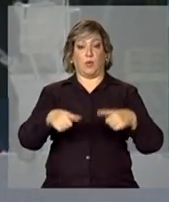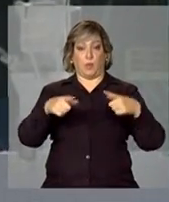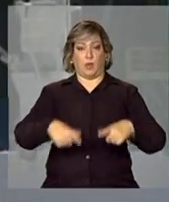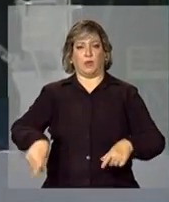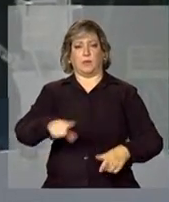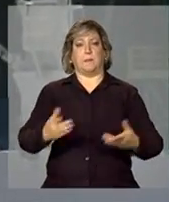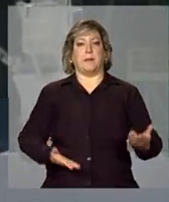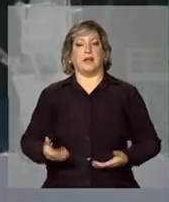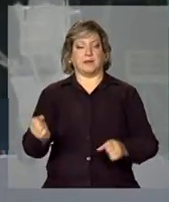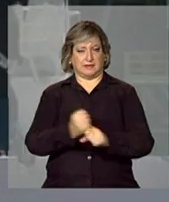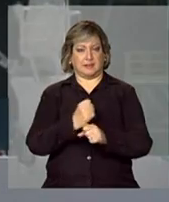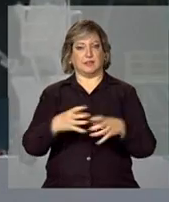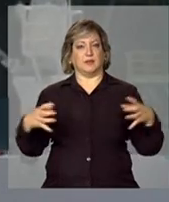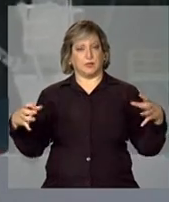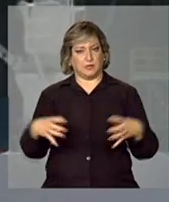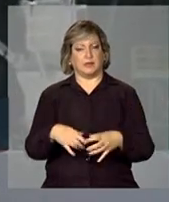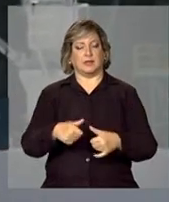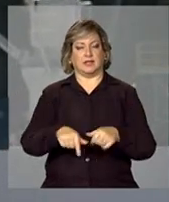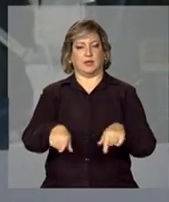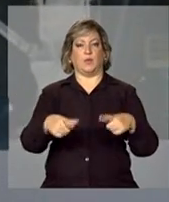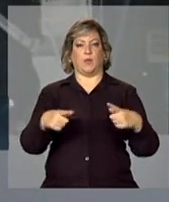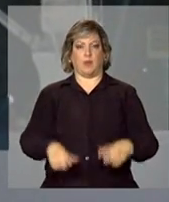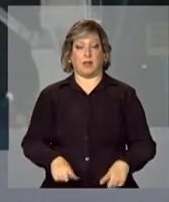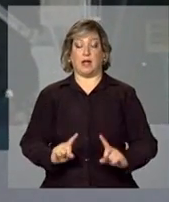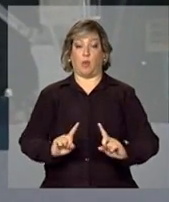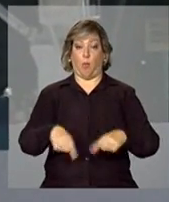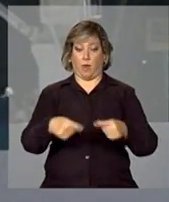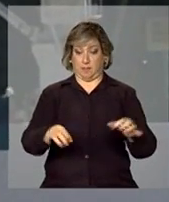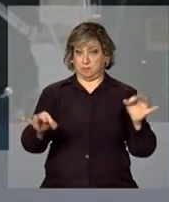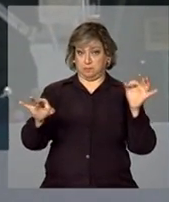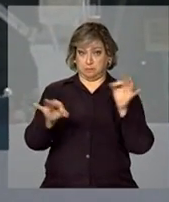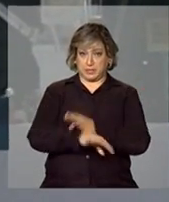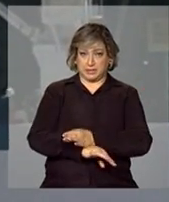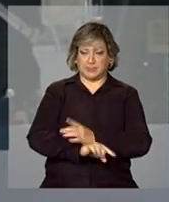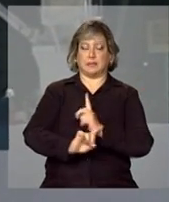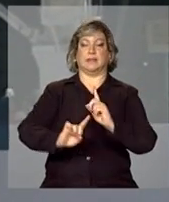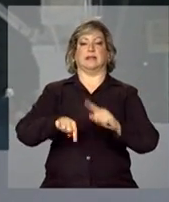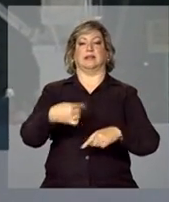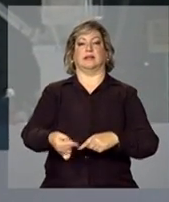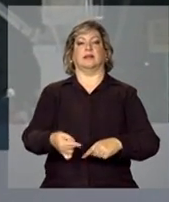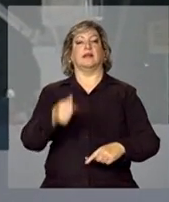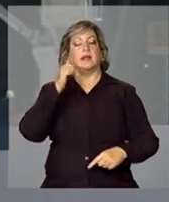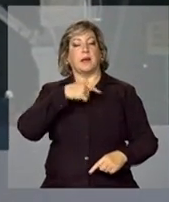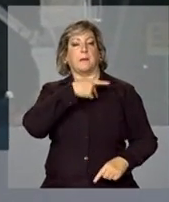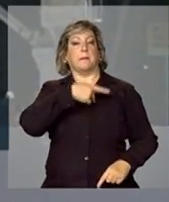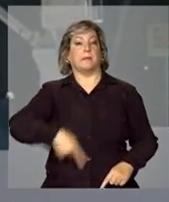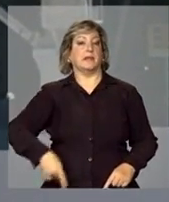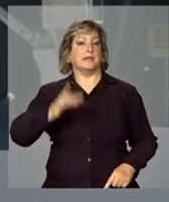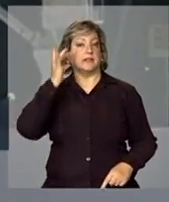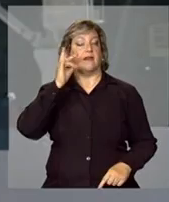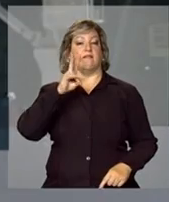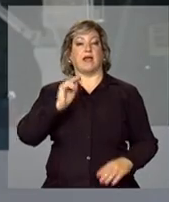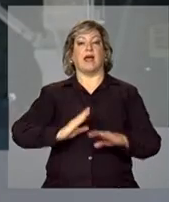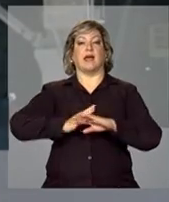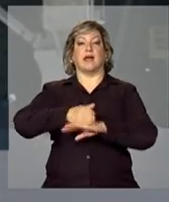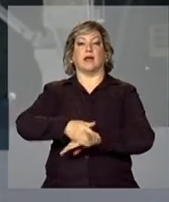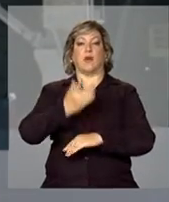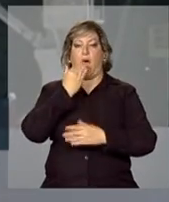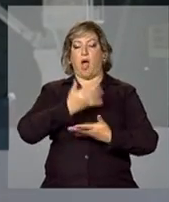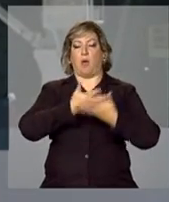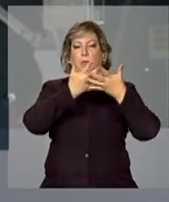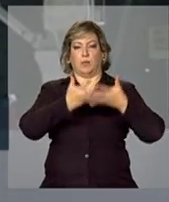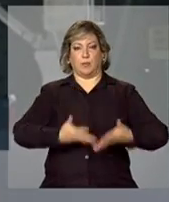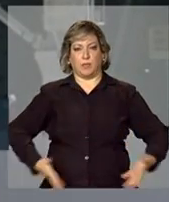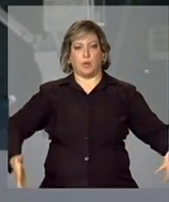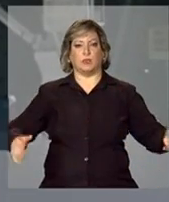de inauguração após a cerimônia a presidente entf vai participar de um